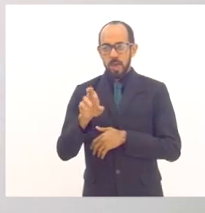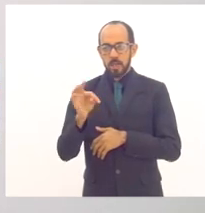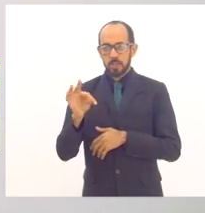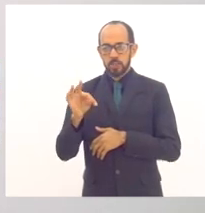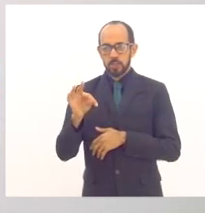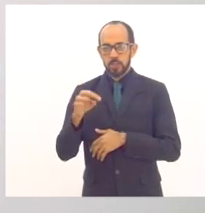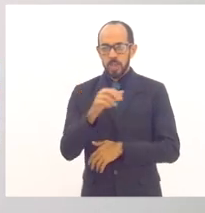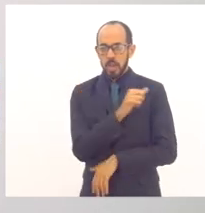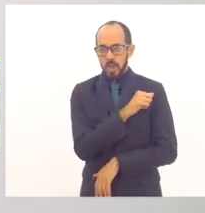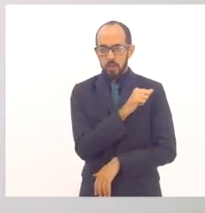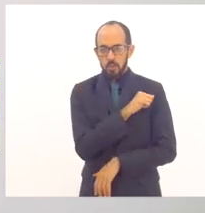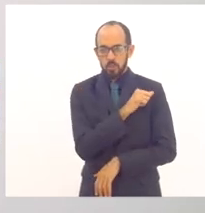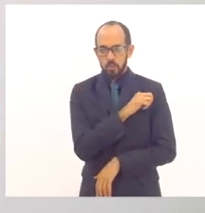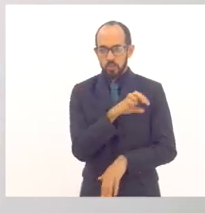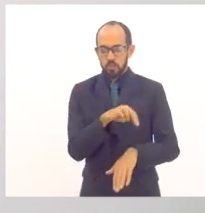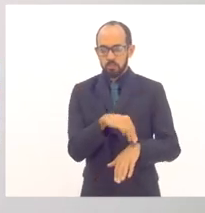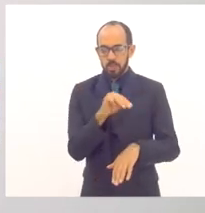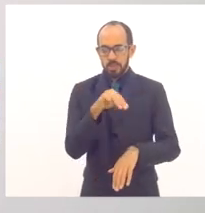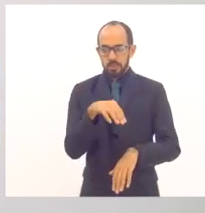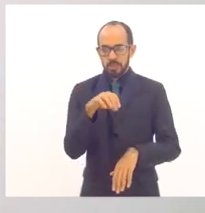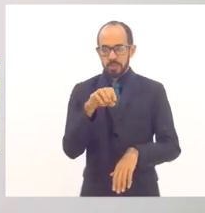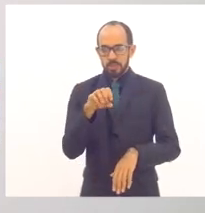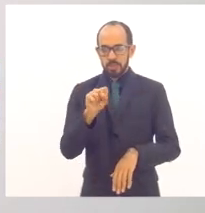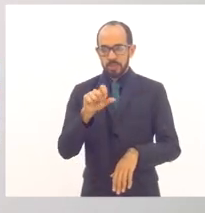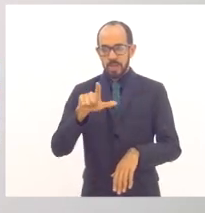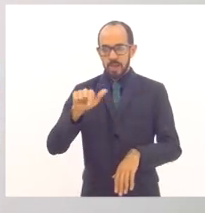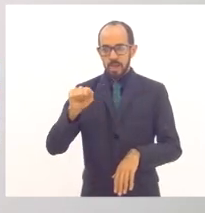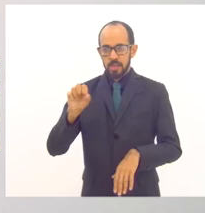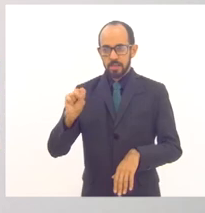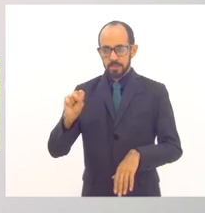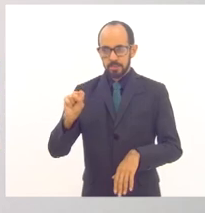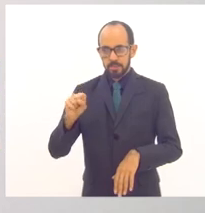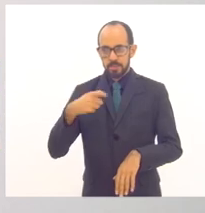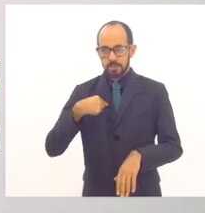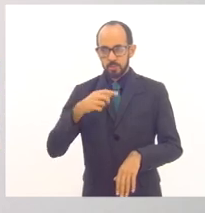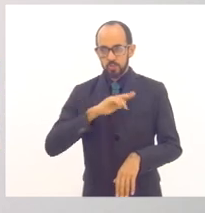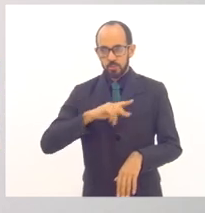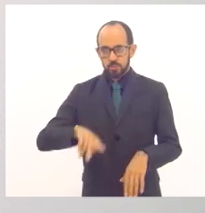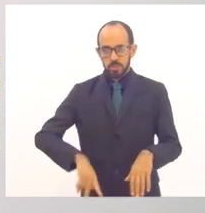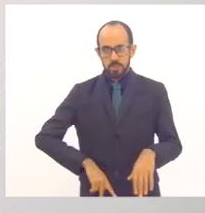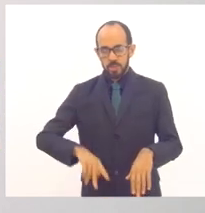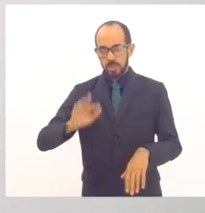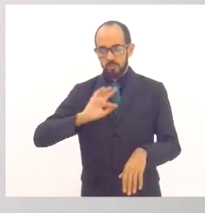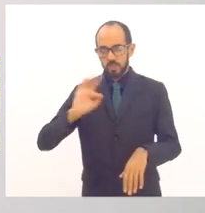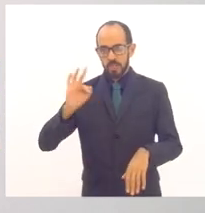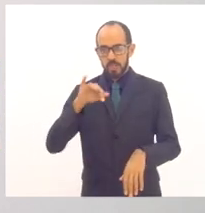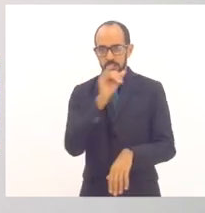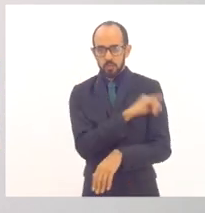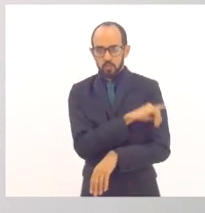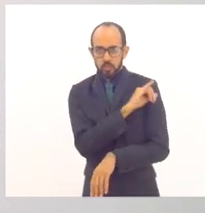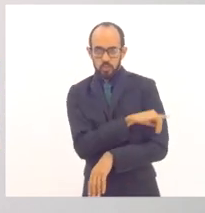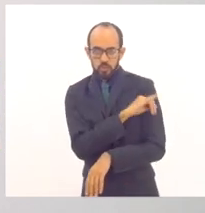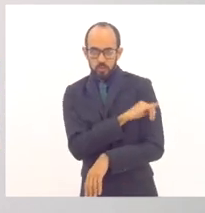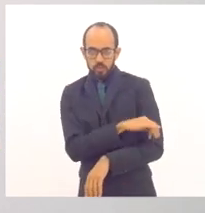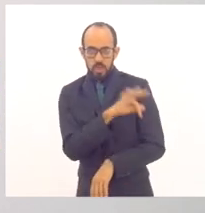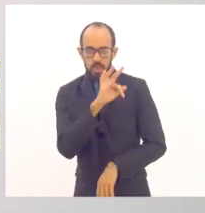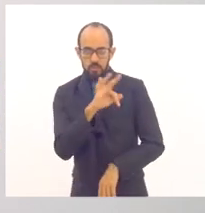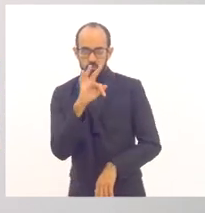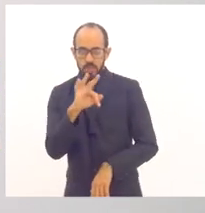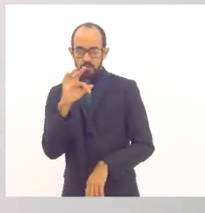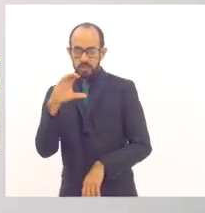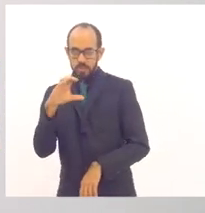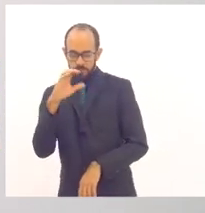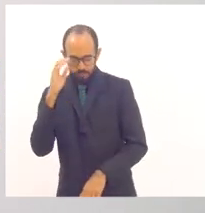E sou o presidente da Federação Fluminense de Capoeira, FFC.